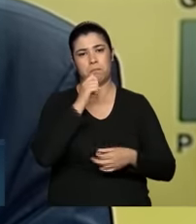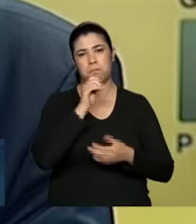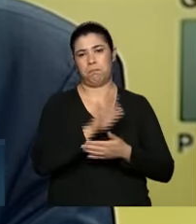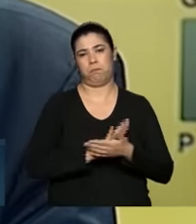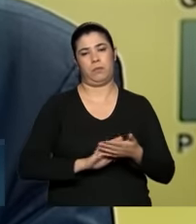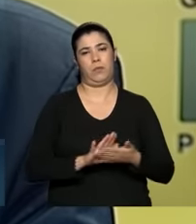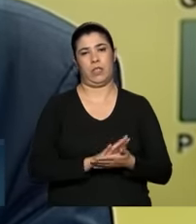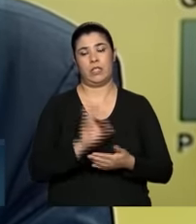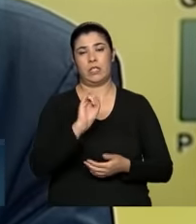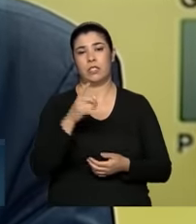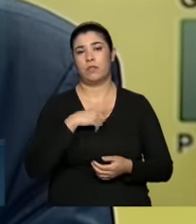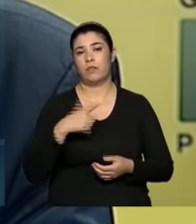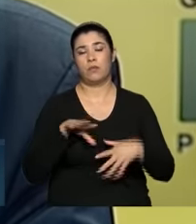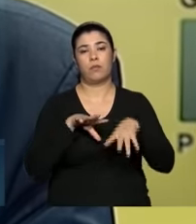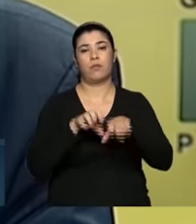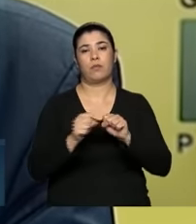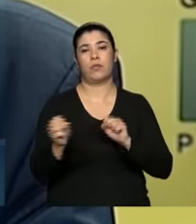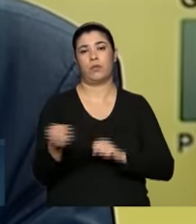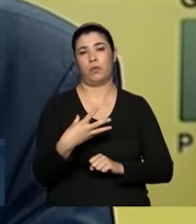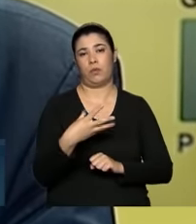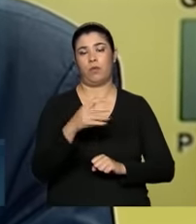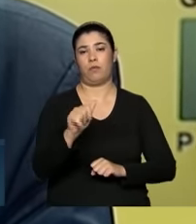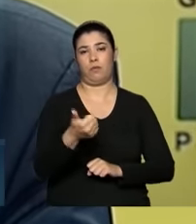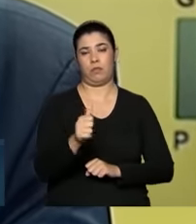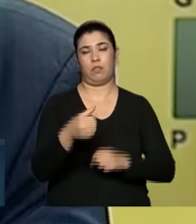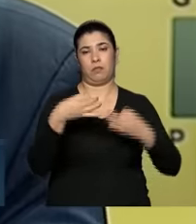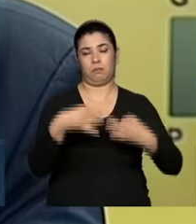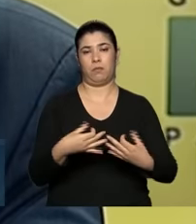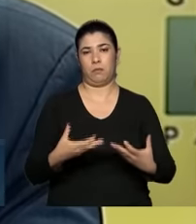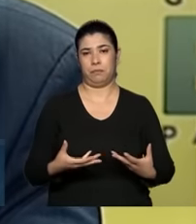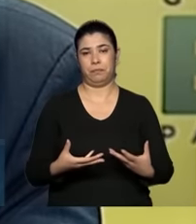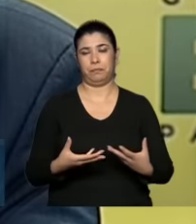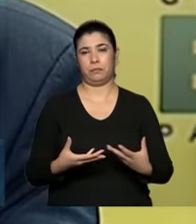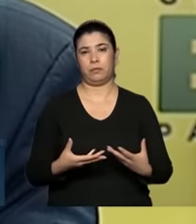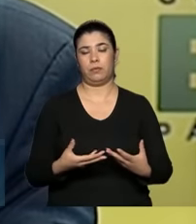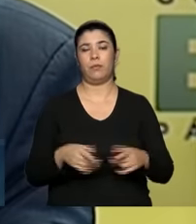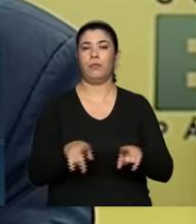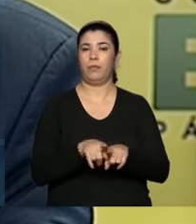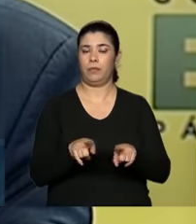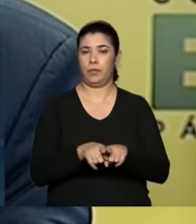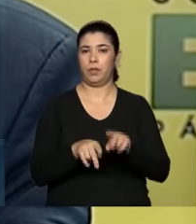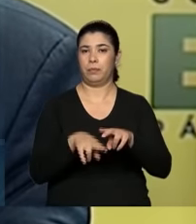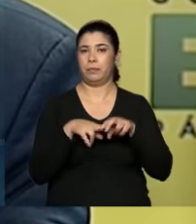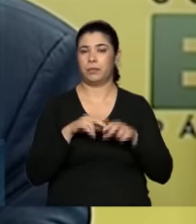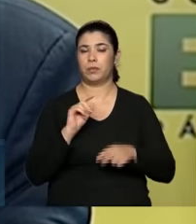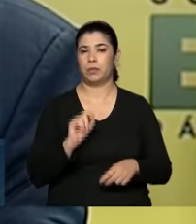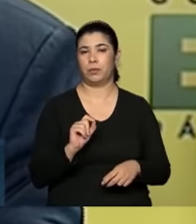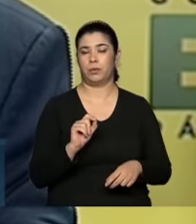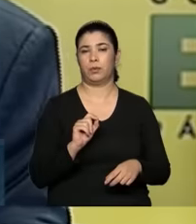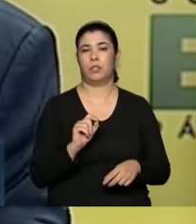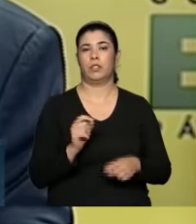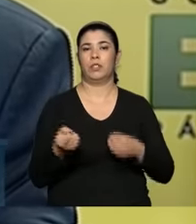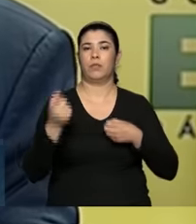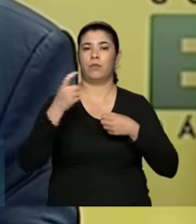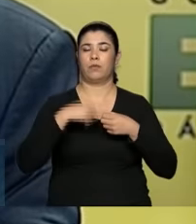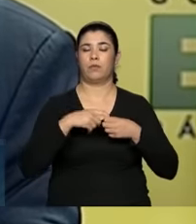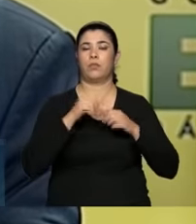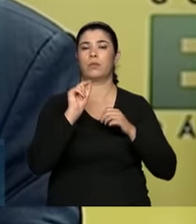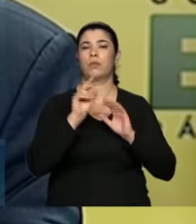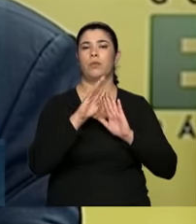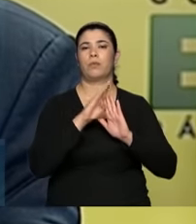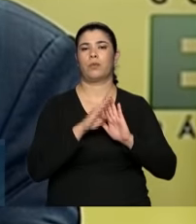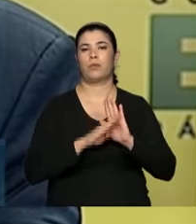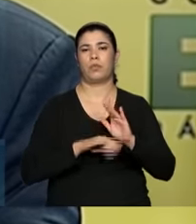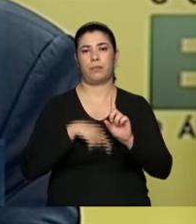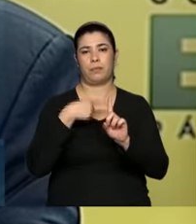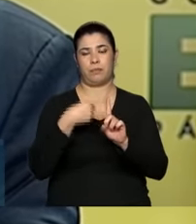nada fazer isso se a formação nova não fosse de qualidade. Então, e é por isso que, voltando ao Mais Médicos, o Mais